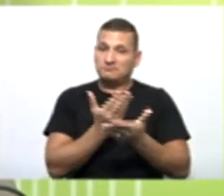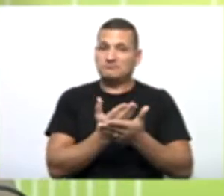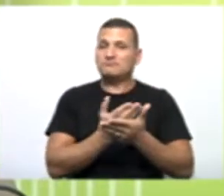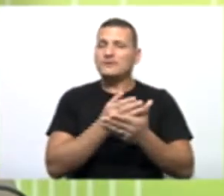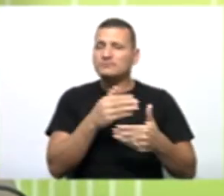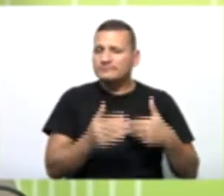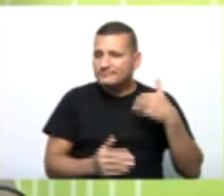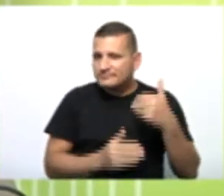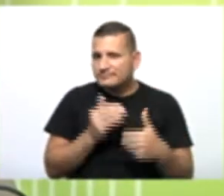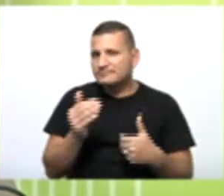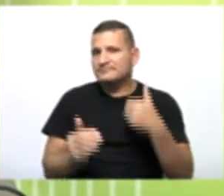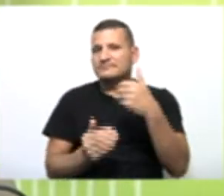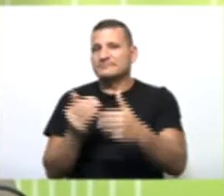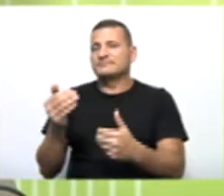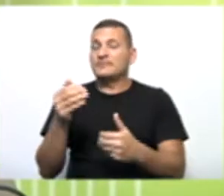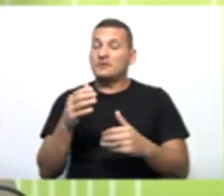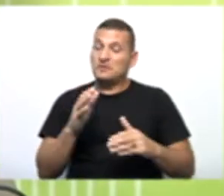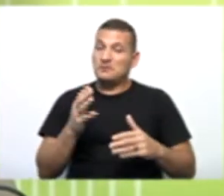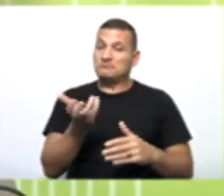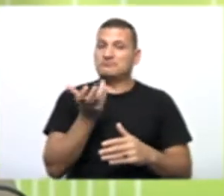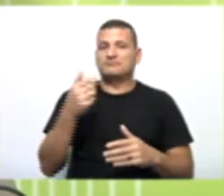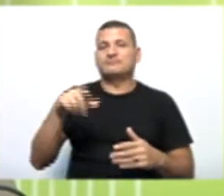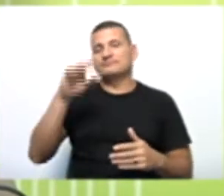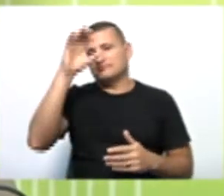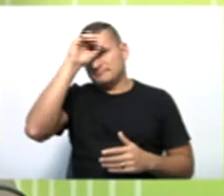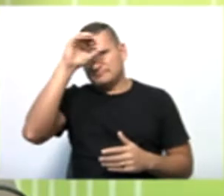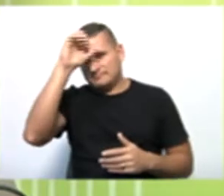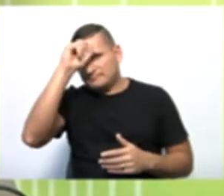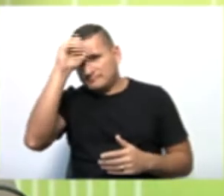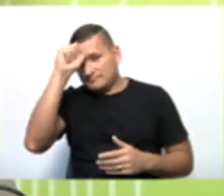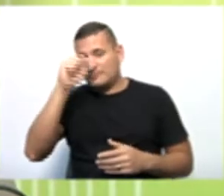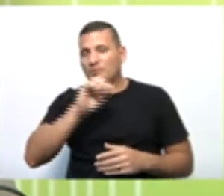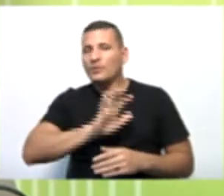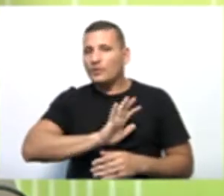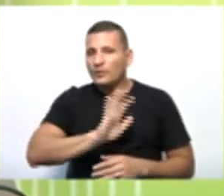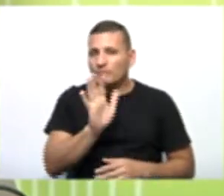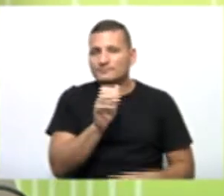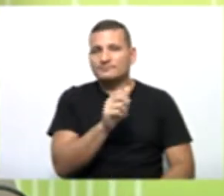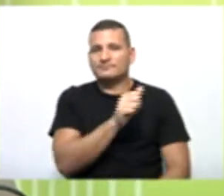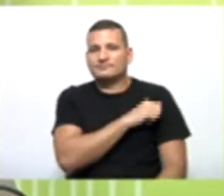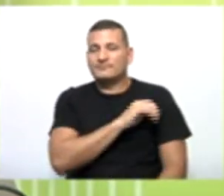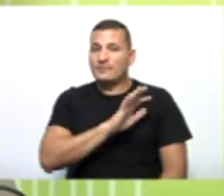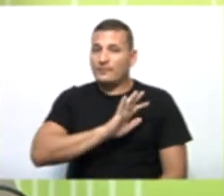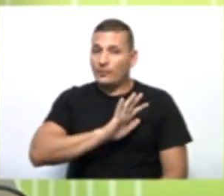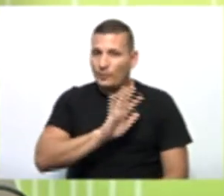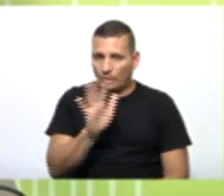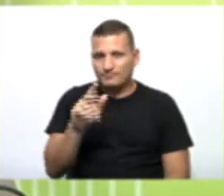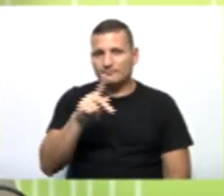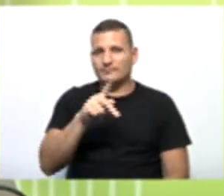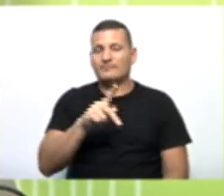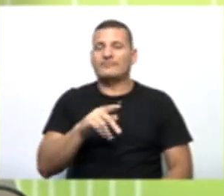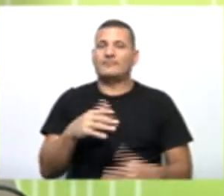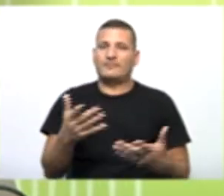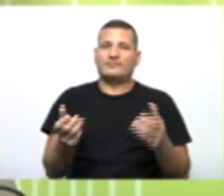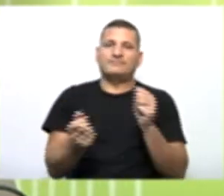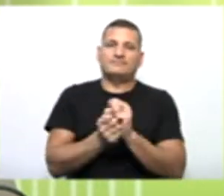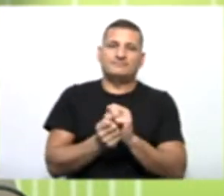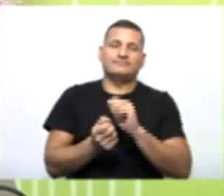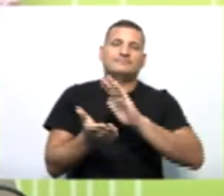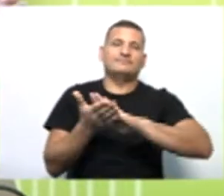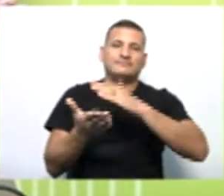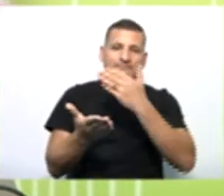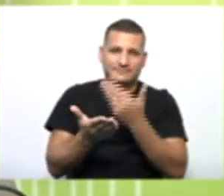estejam aprendendo bastante. Olá, alunos, olá, professores. Está aqui comigo o nosso intérprete de Libras, o